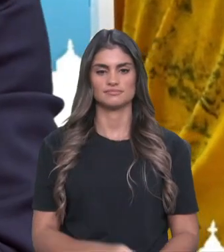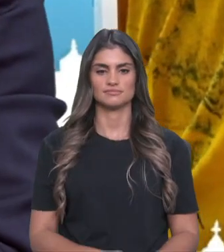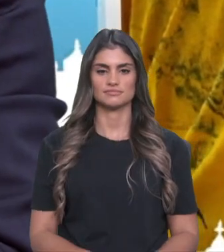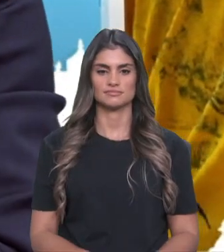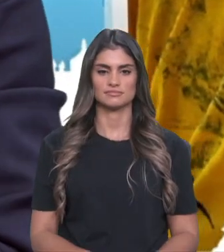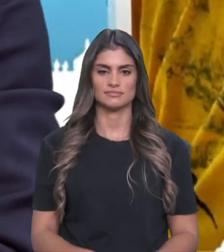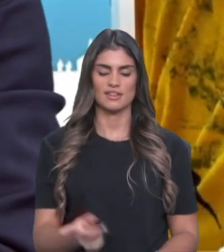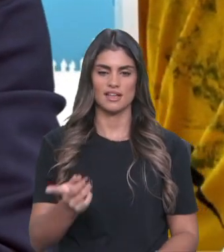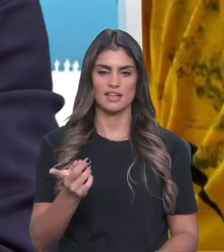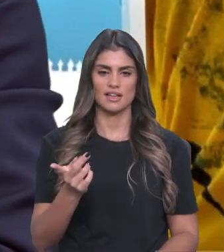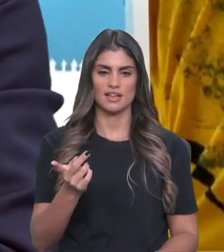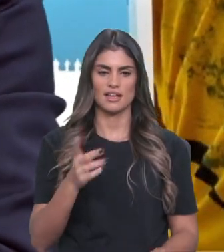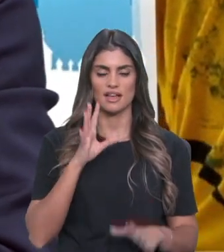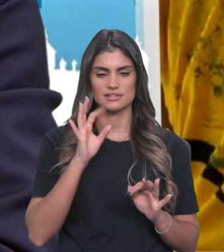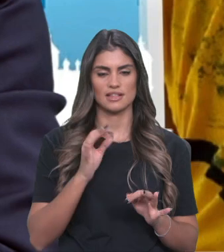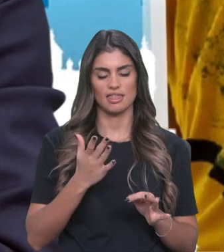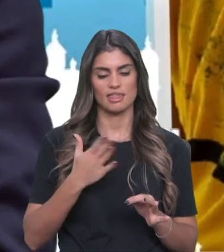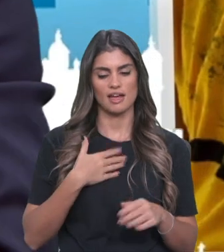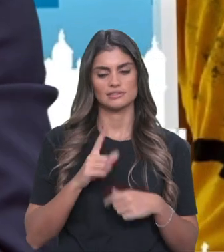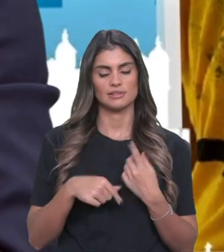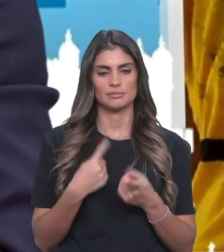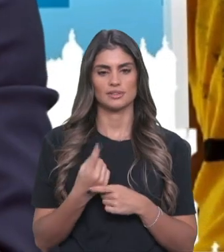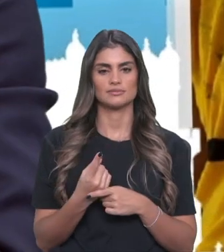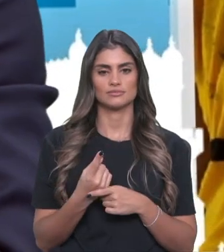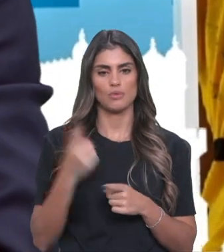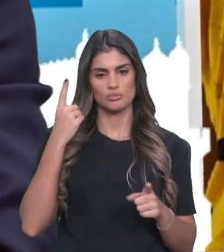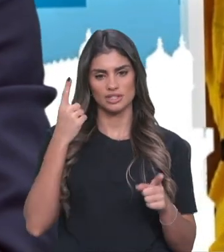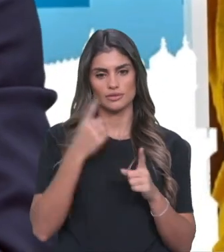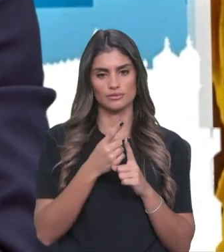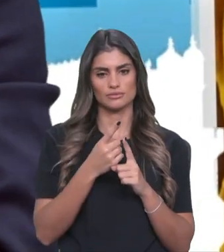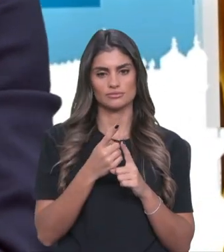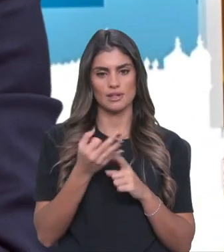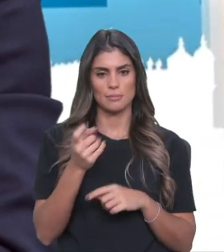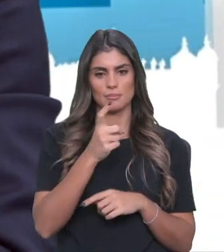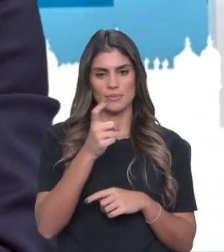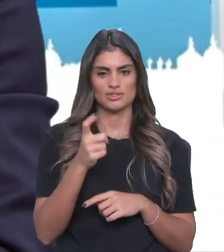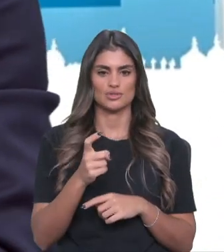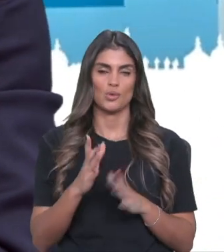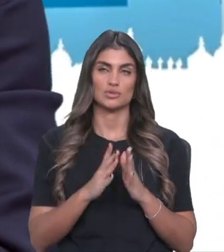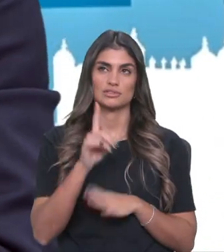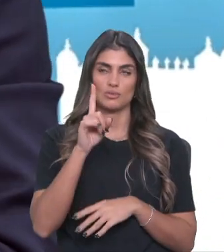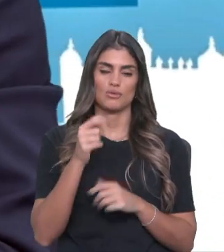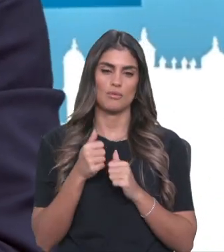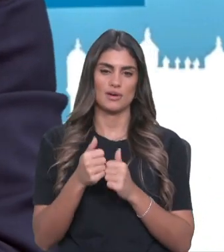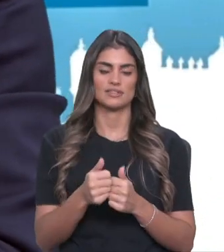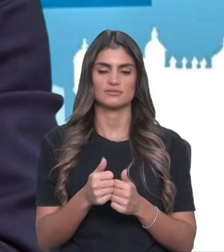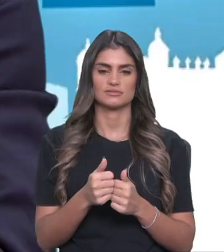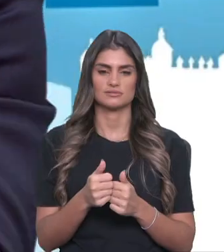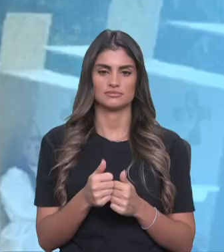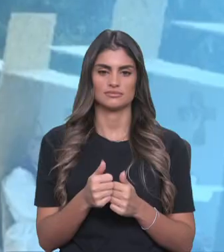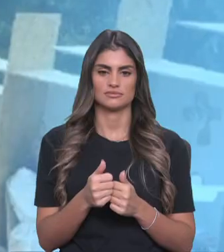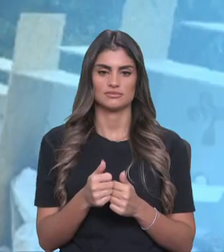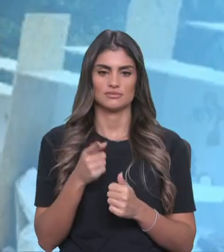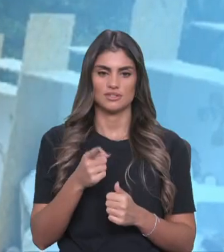vida cristã, e que depois nos envia sempre para a missão, o ide em paz e o Senhor nos acompanhe. Isso não quer dizer que terminou tudo, não